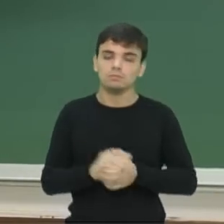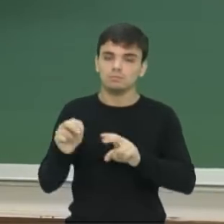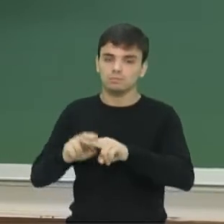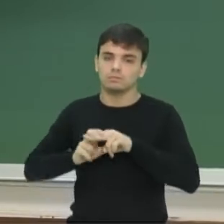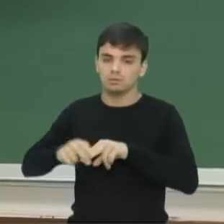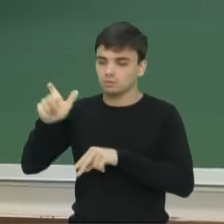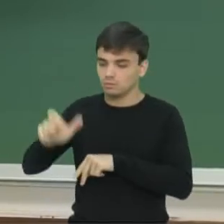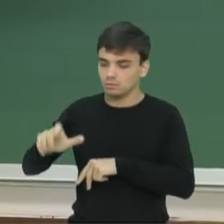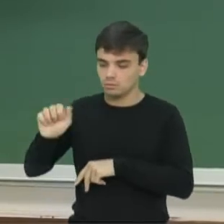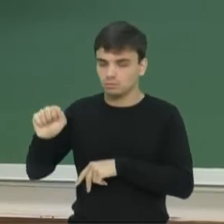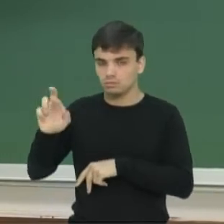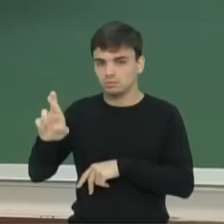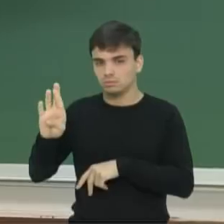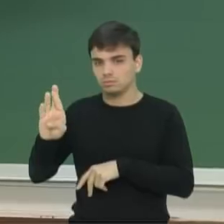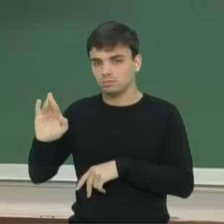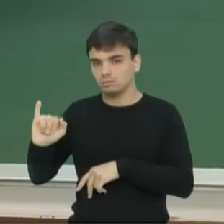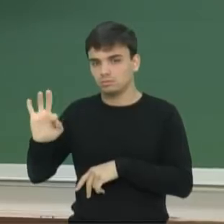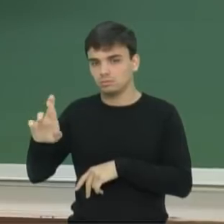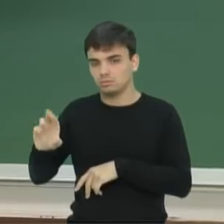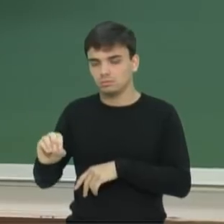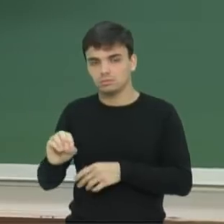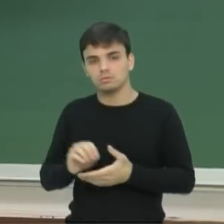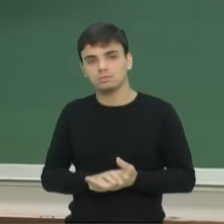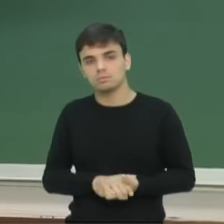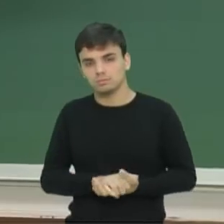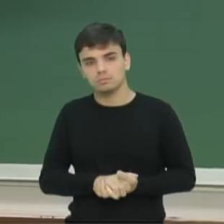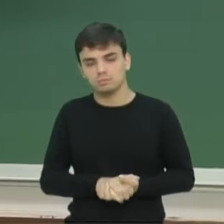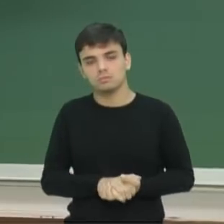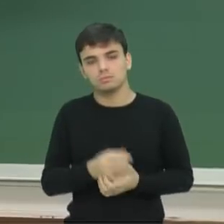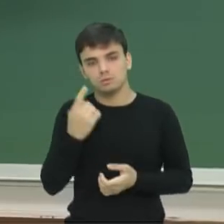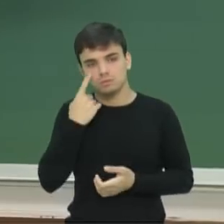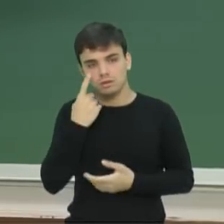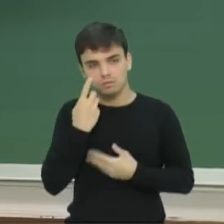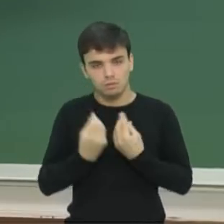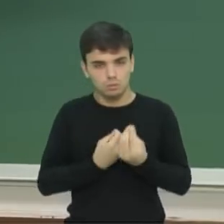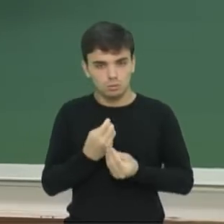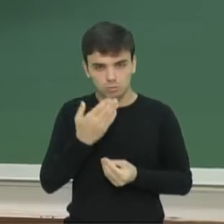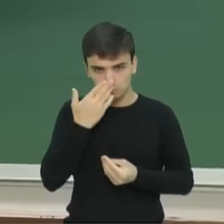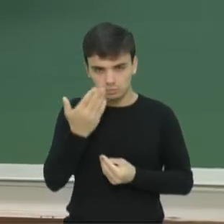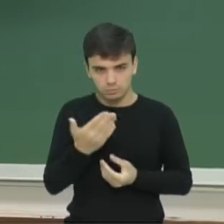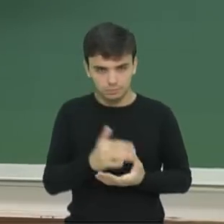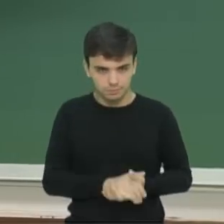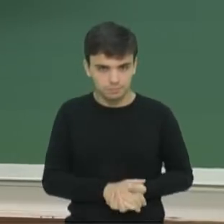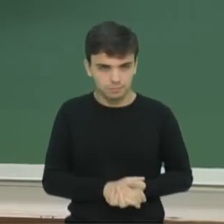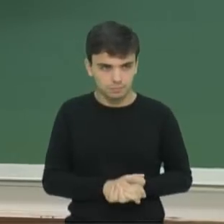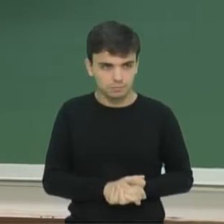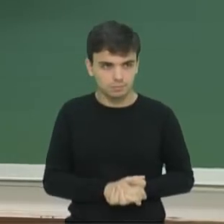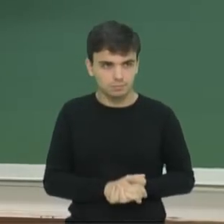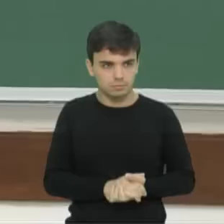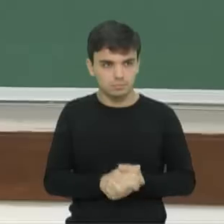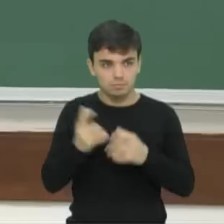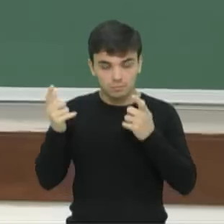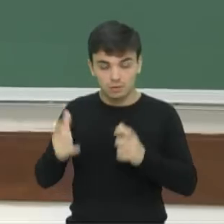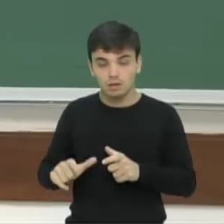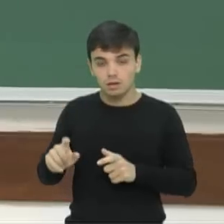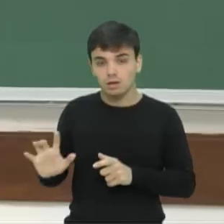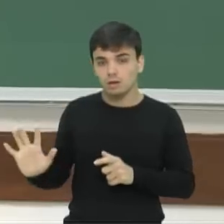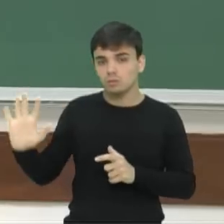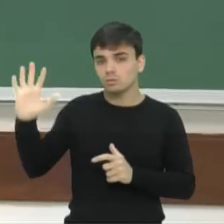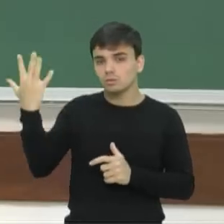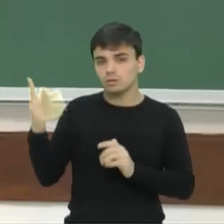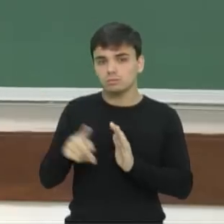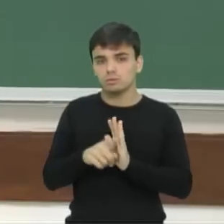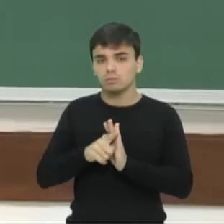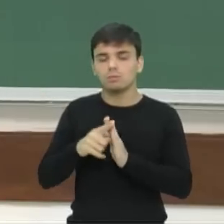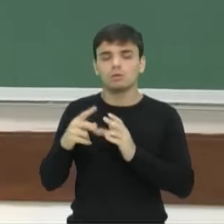essa mediação e também uma contagem de finalização que nós vamos ver logo à frente. Então, onde acontece a luta do